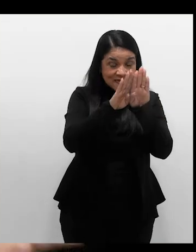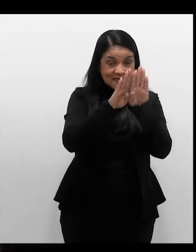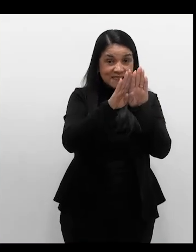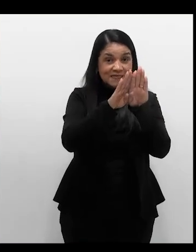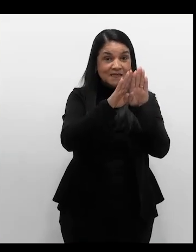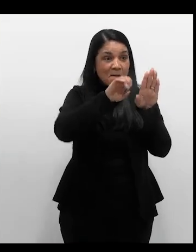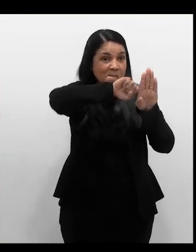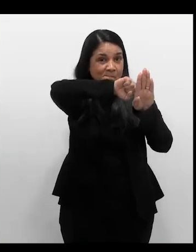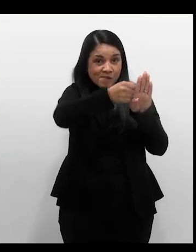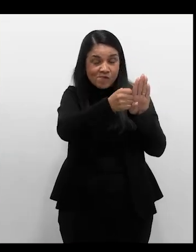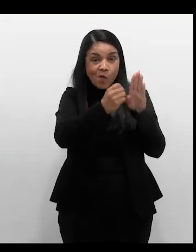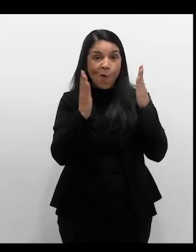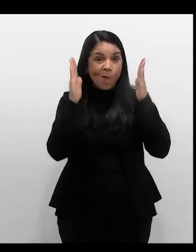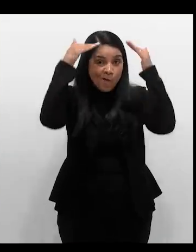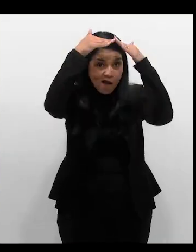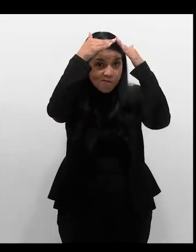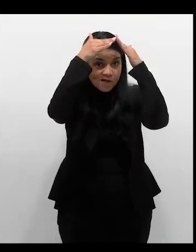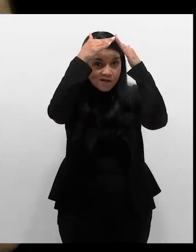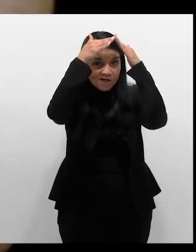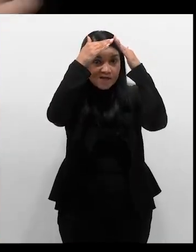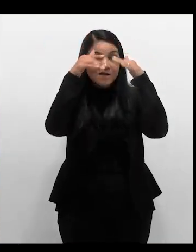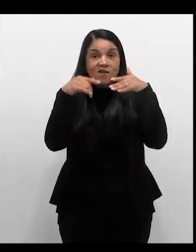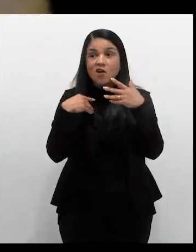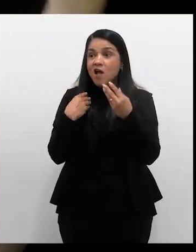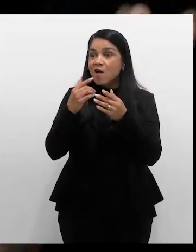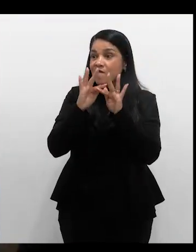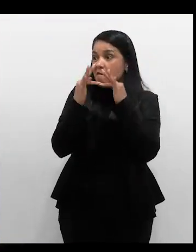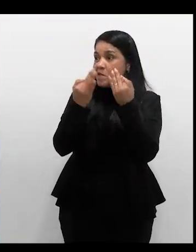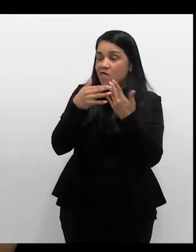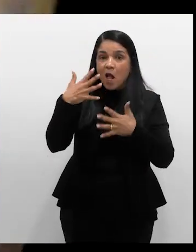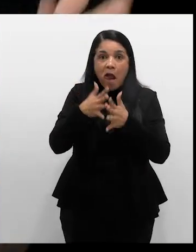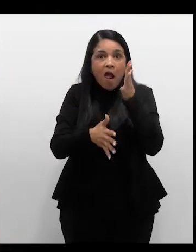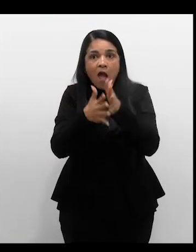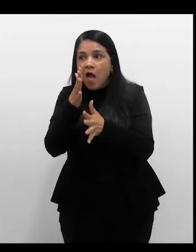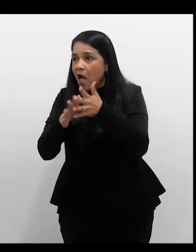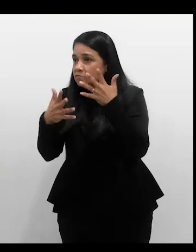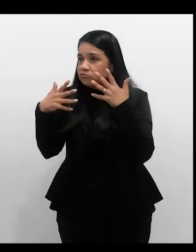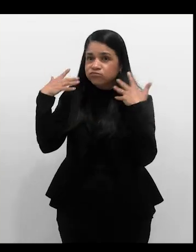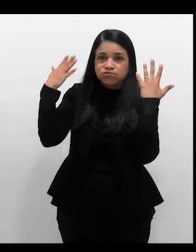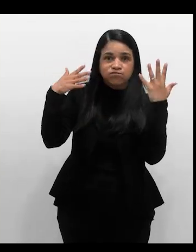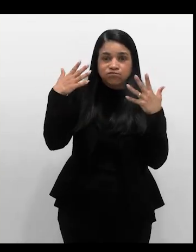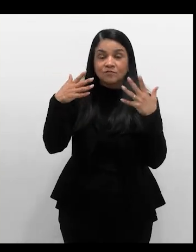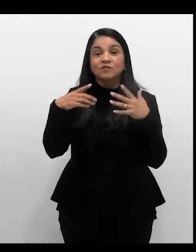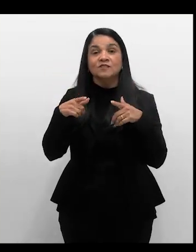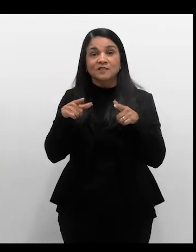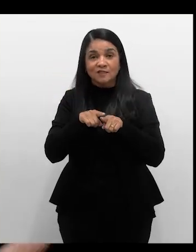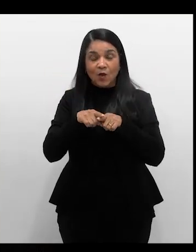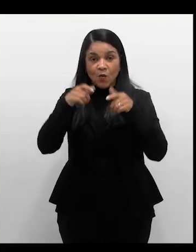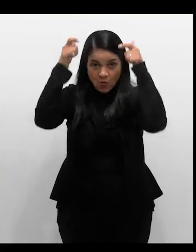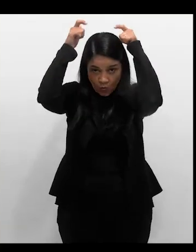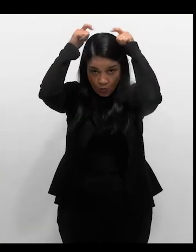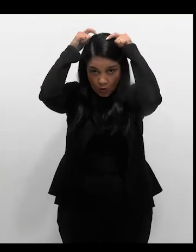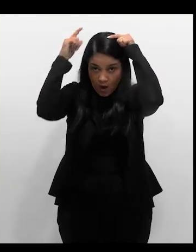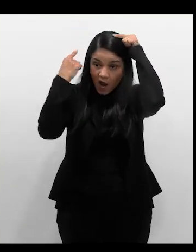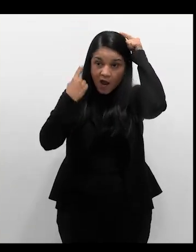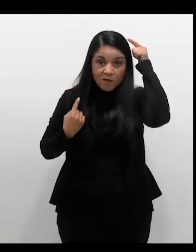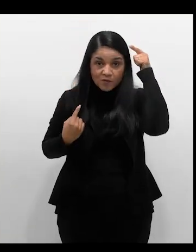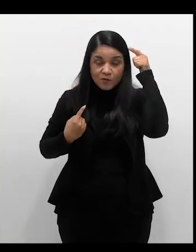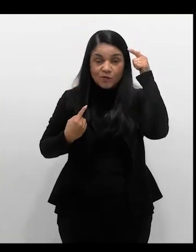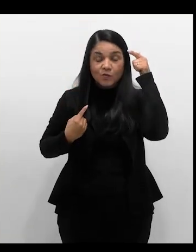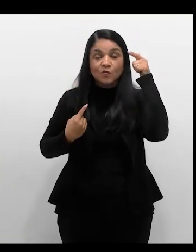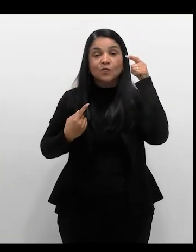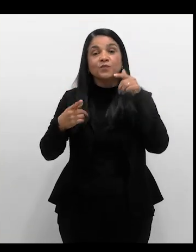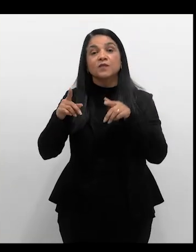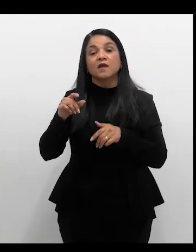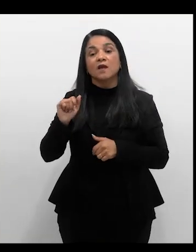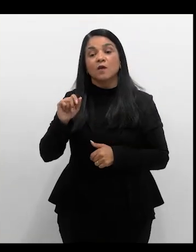despensa. Quem é? O Papa? Por que você trouxe o Papa para cá? E começa uma confusão dentro de casa. Tem o Rabino, que é o primo, que é o Meyer,